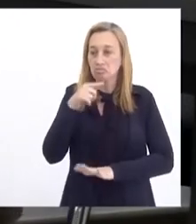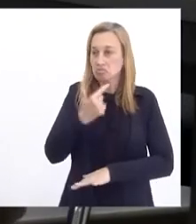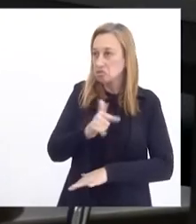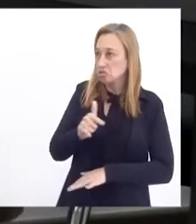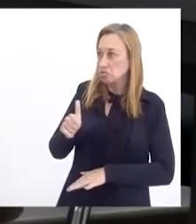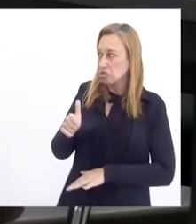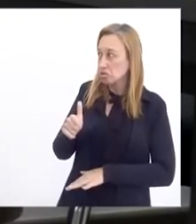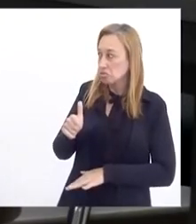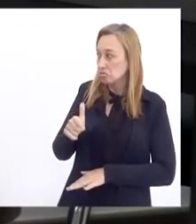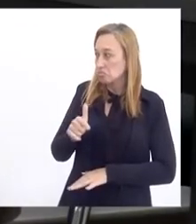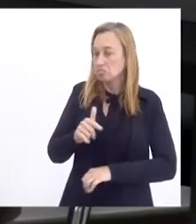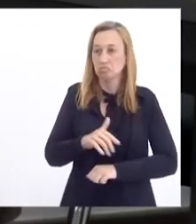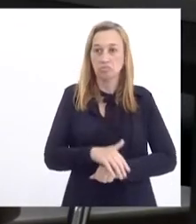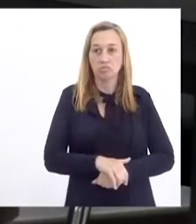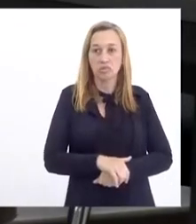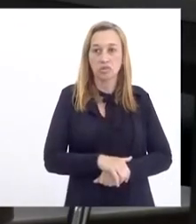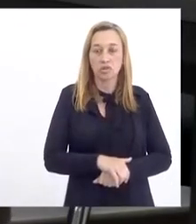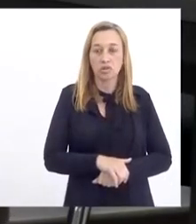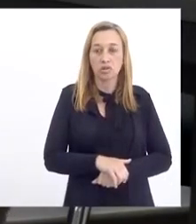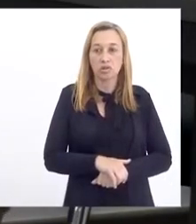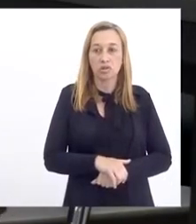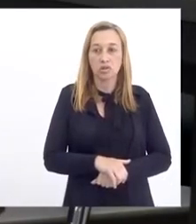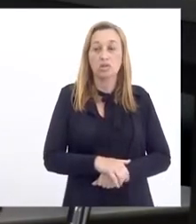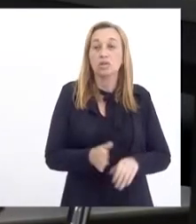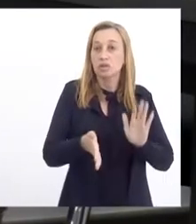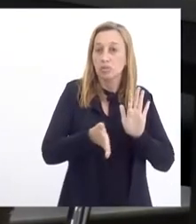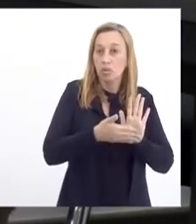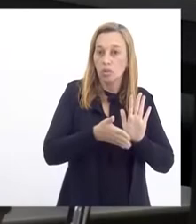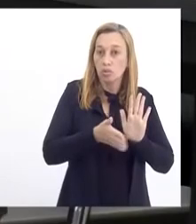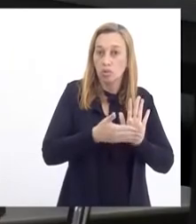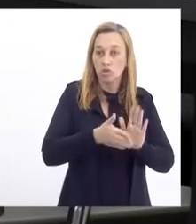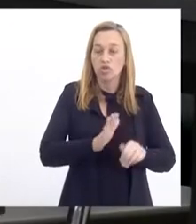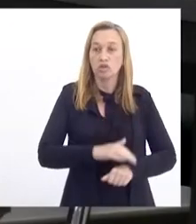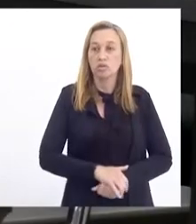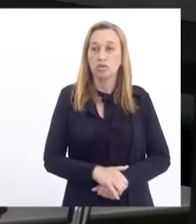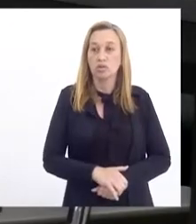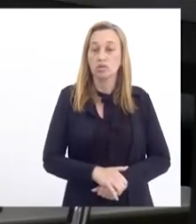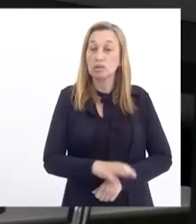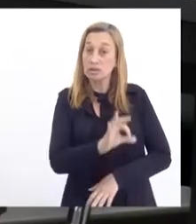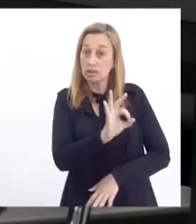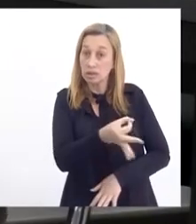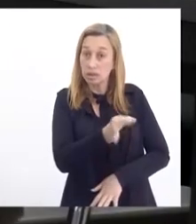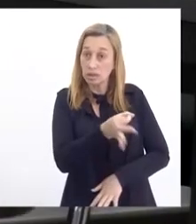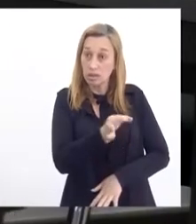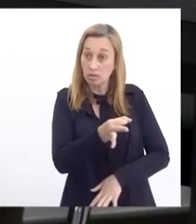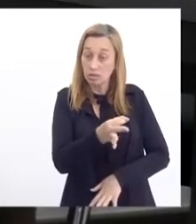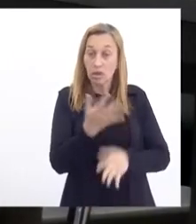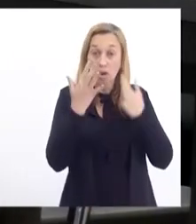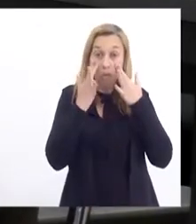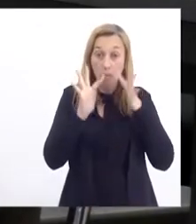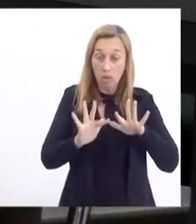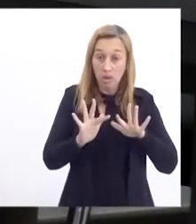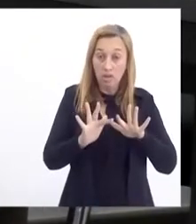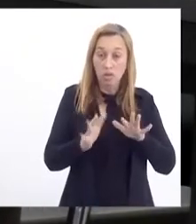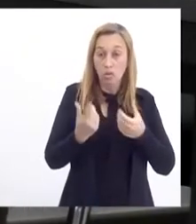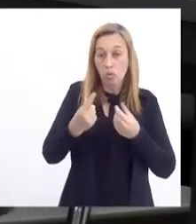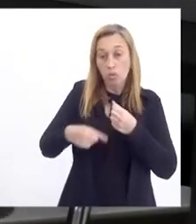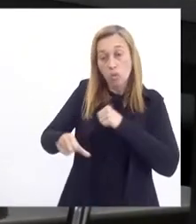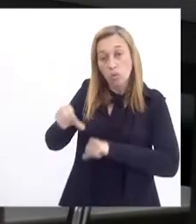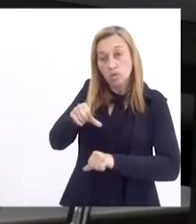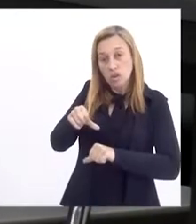dúvida da constitucionalidade da proposta. Evidentemente, a gente tem que estar atento, ao contrário,